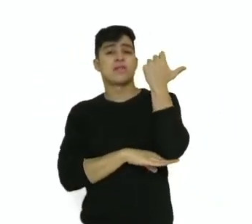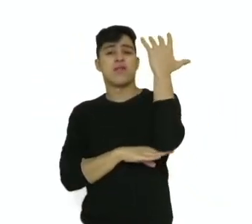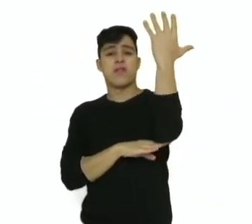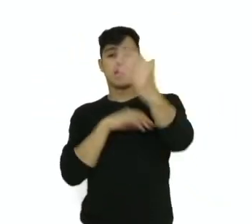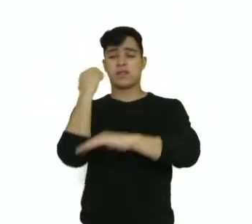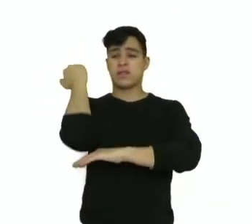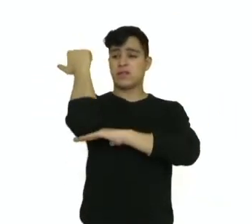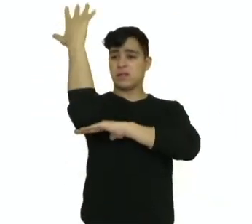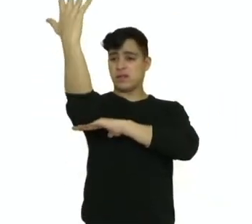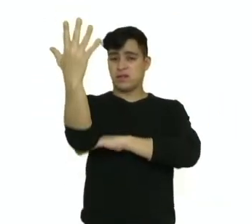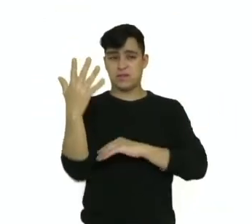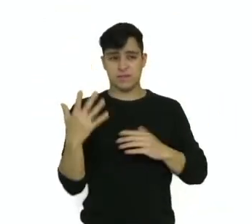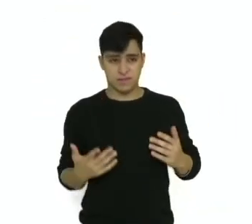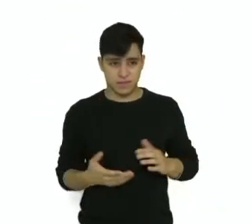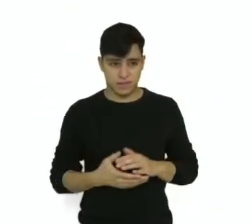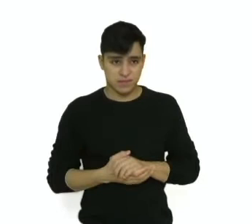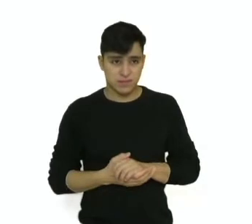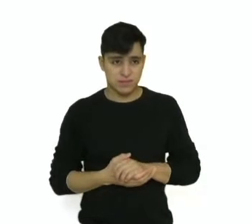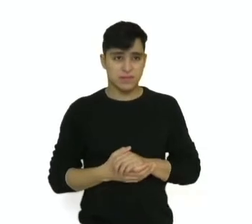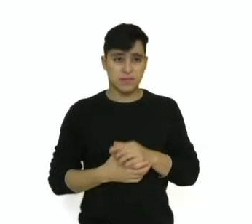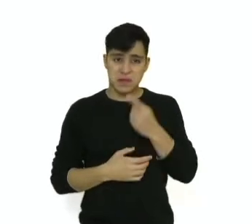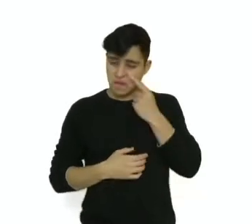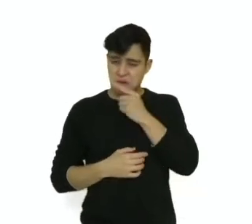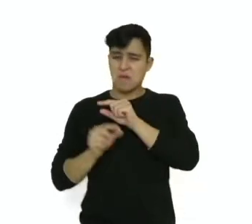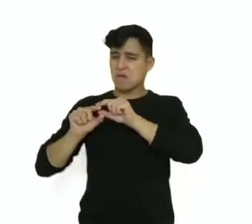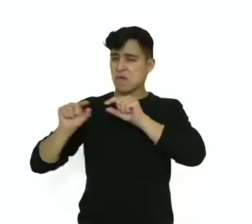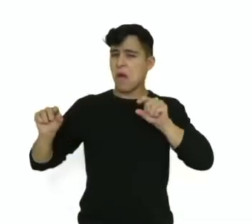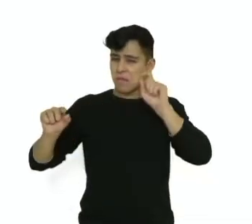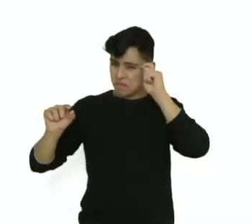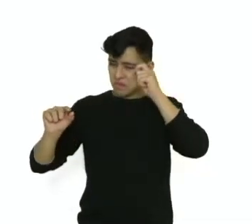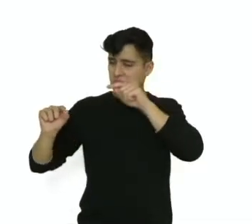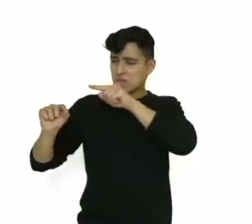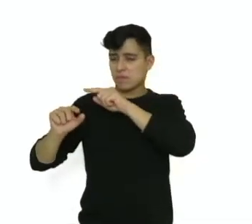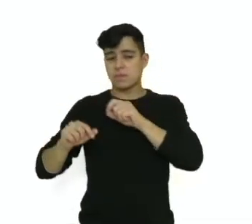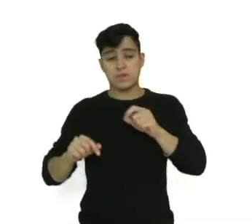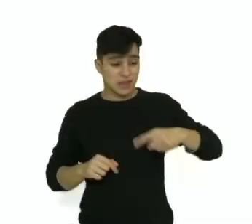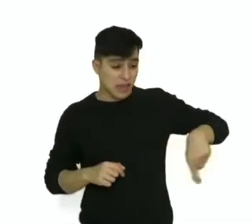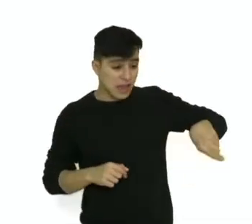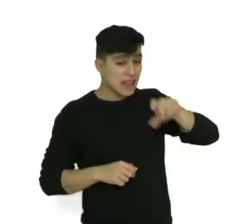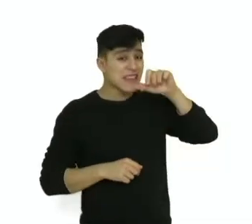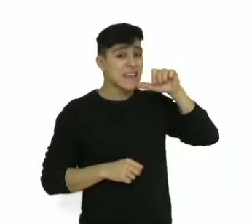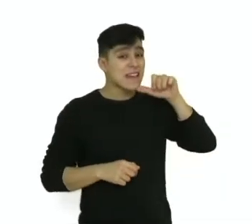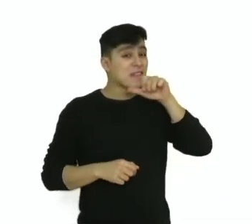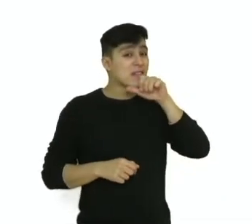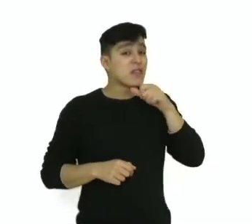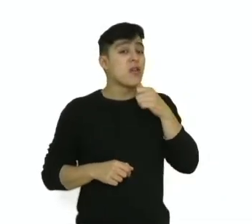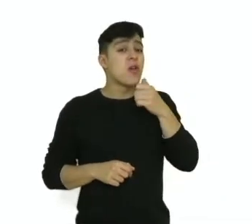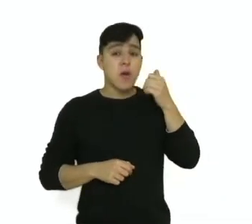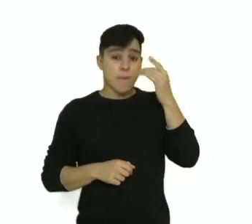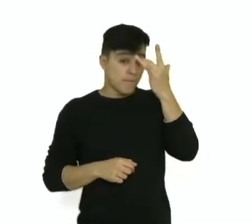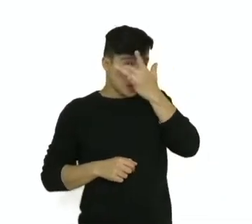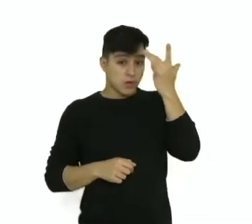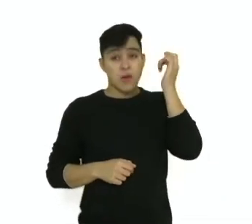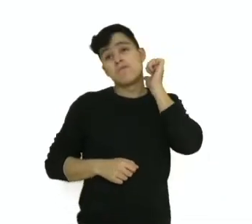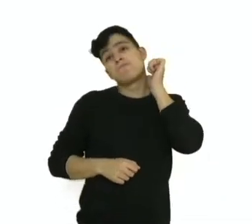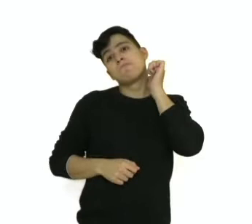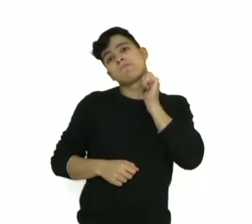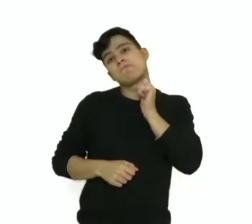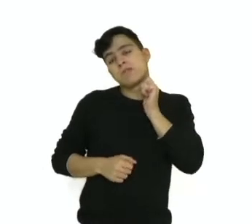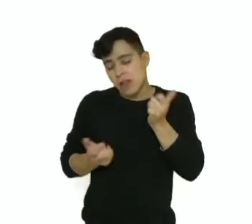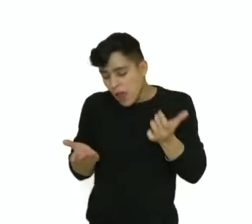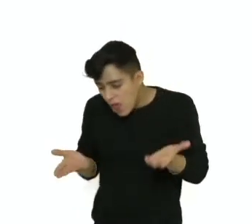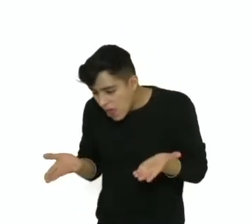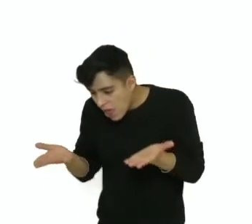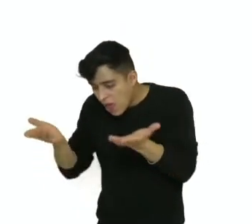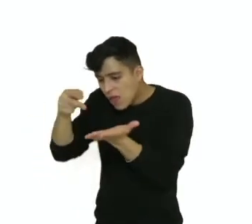como Tzalcoatl, né? Os astecas faziam sacrifícios humanos, pois acreditavam que era uma forma de agradar